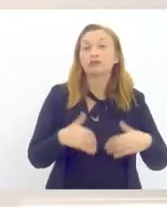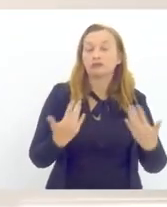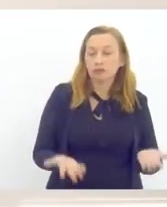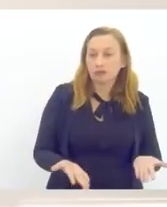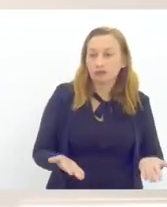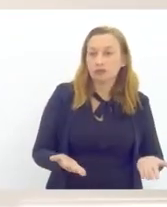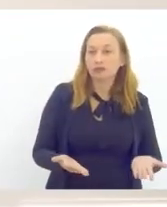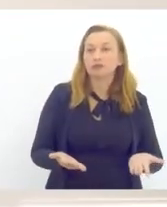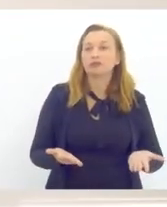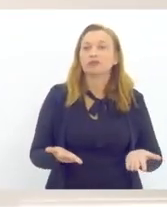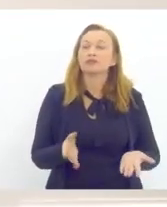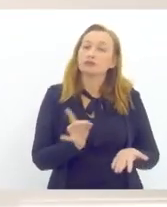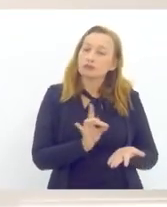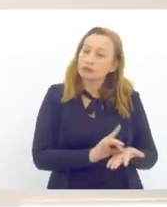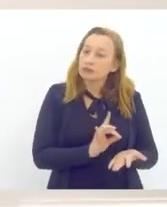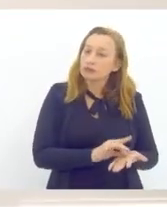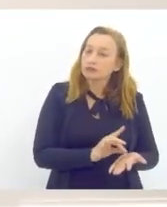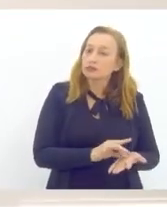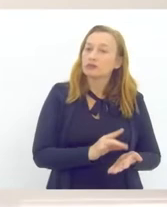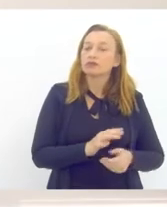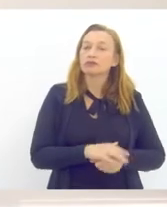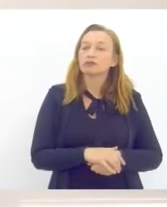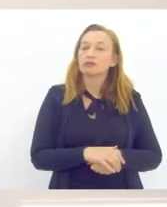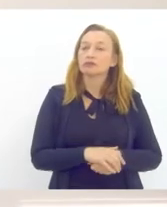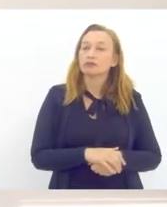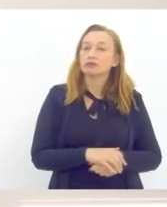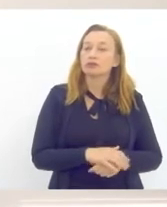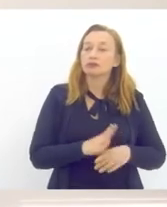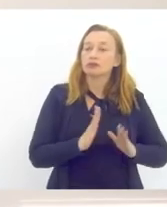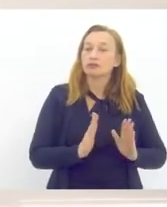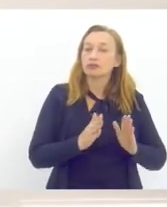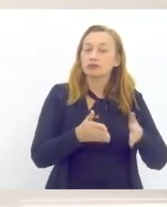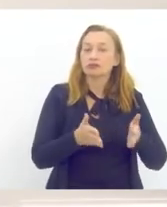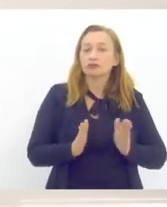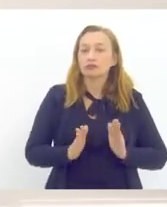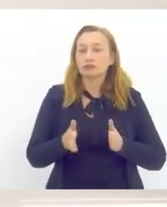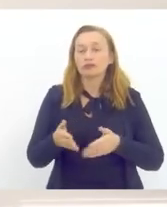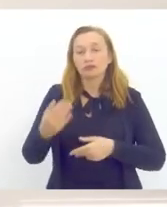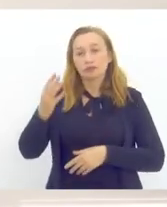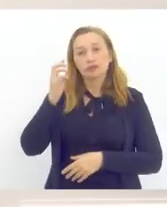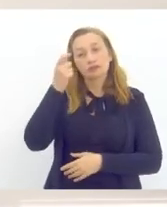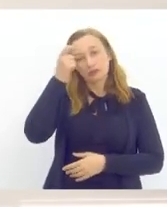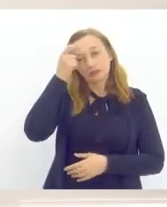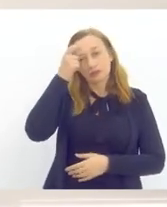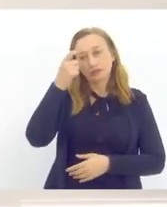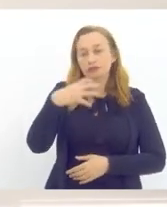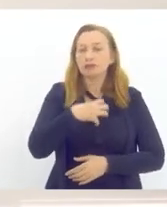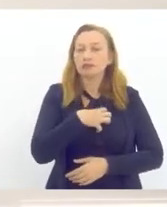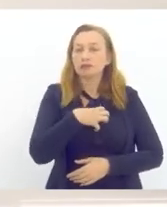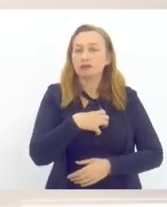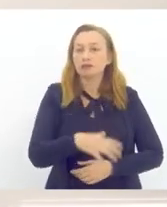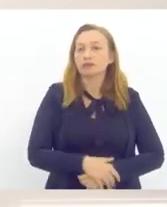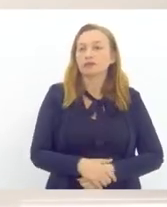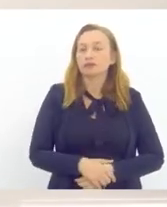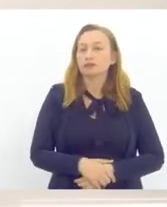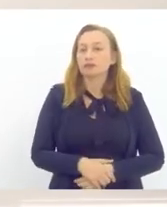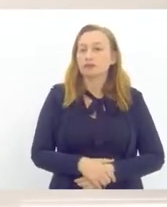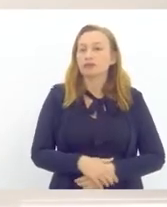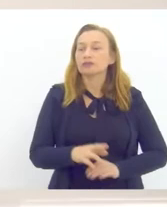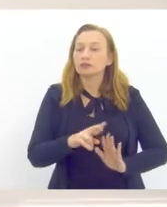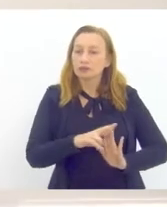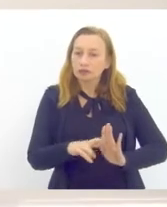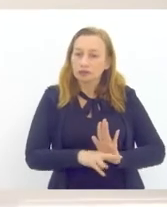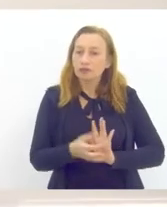a gente está tentando, na verdade, estabelecer pontos de consenso que estejam no sentido, né, das diretrizes que a gente